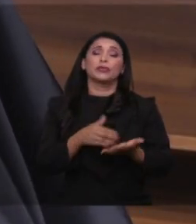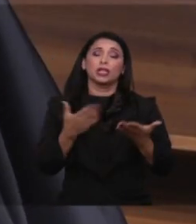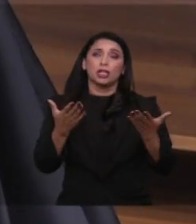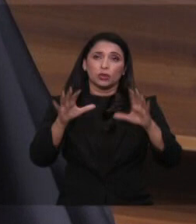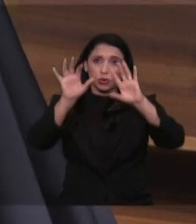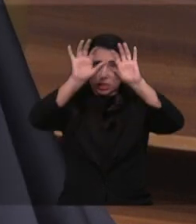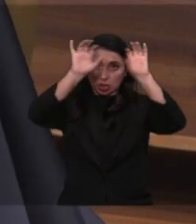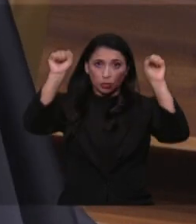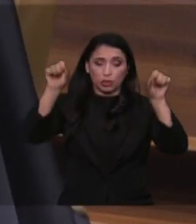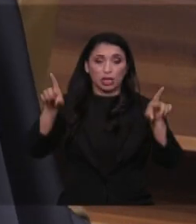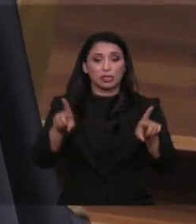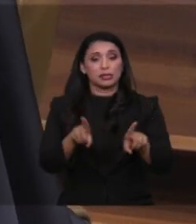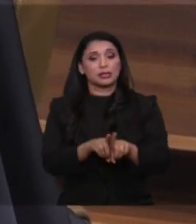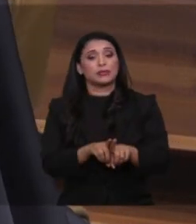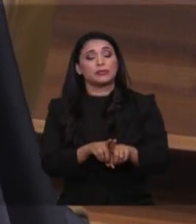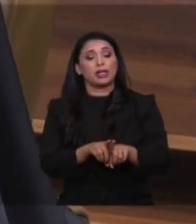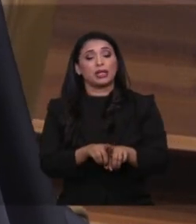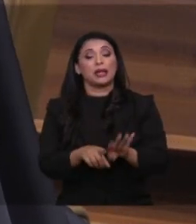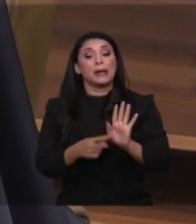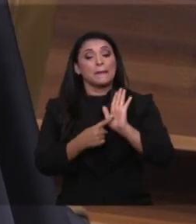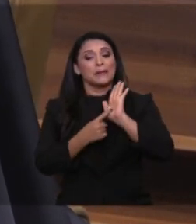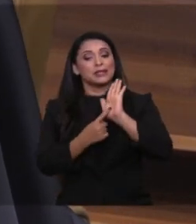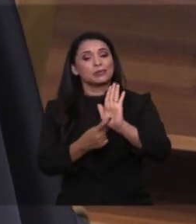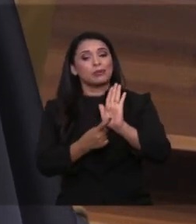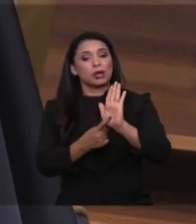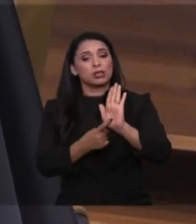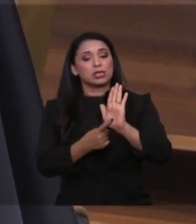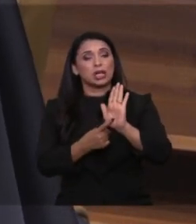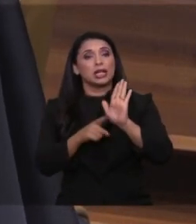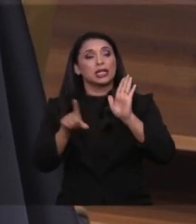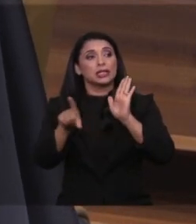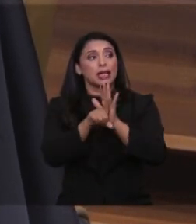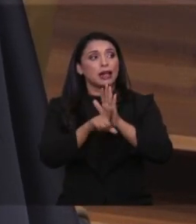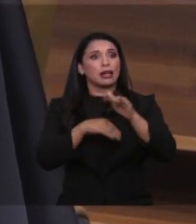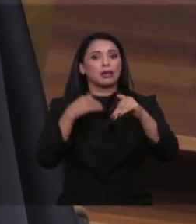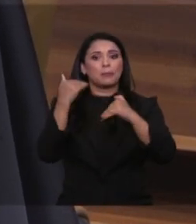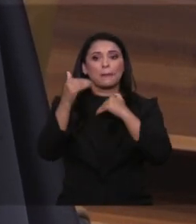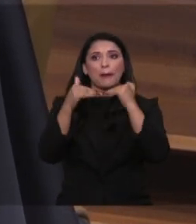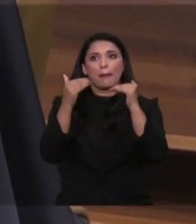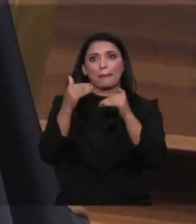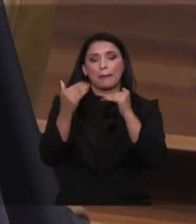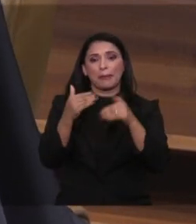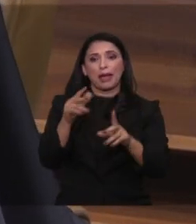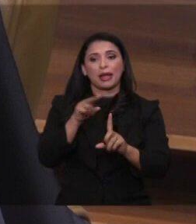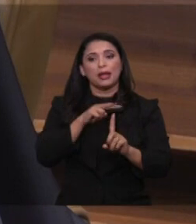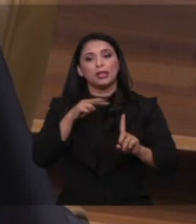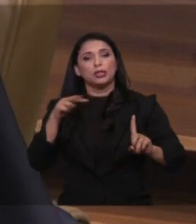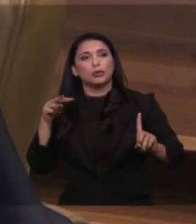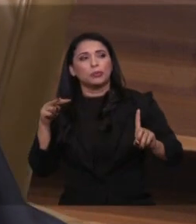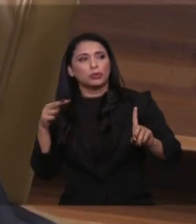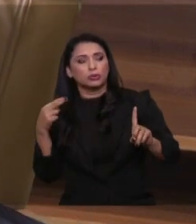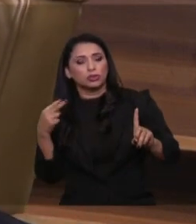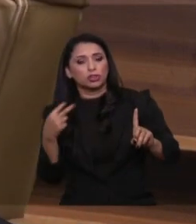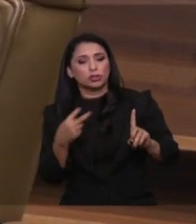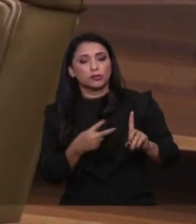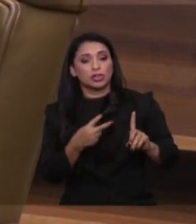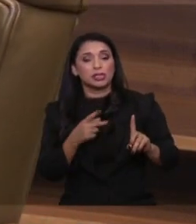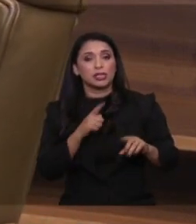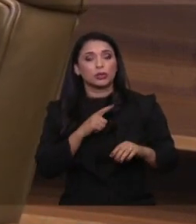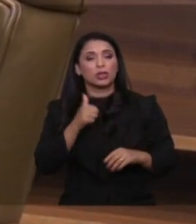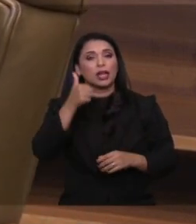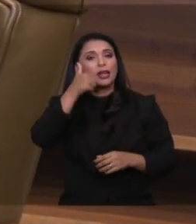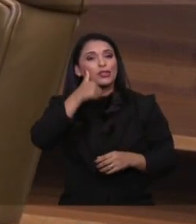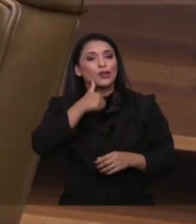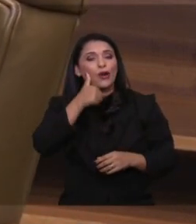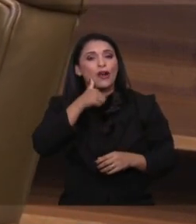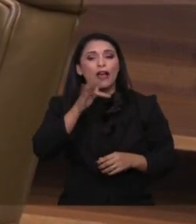isso demonstra que toda a evolução legislativa ela tem que ser olhada do ponto de vista do olhar do feminino